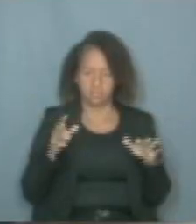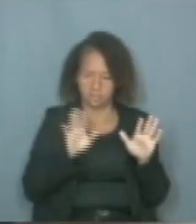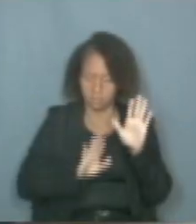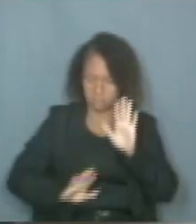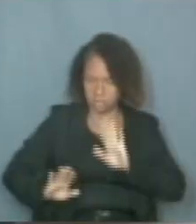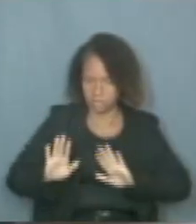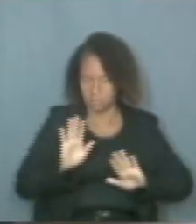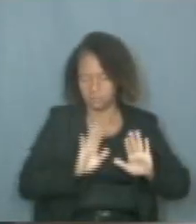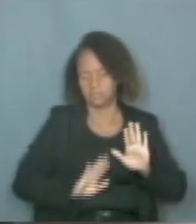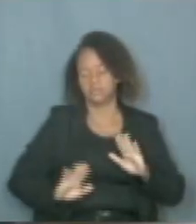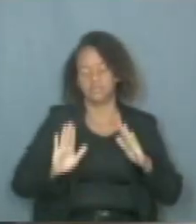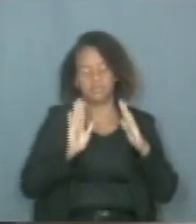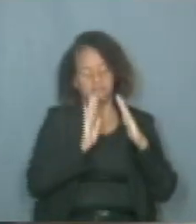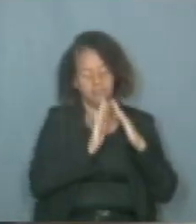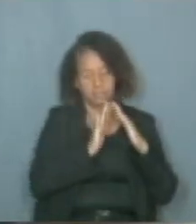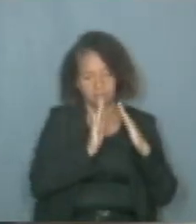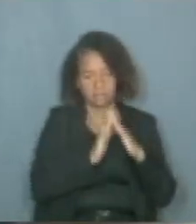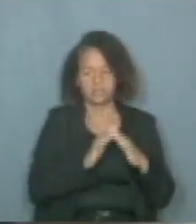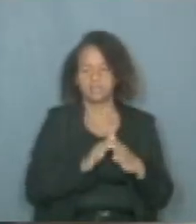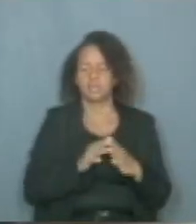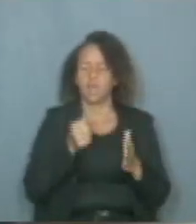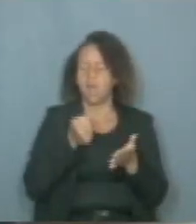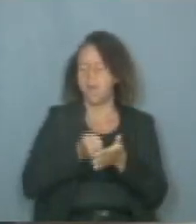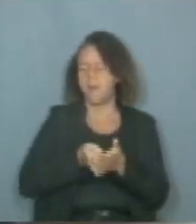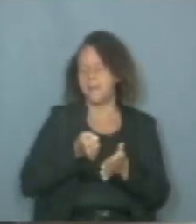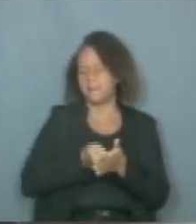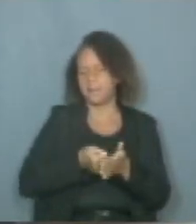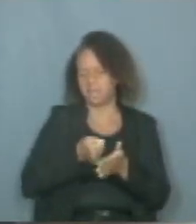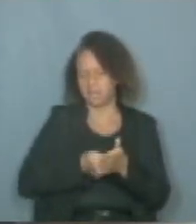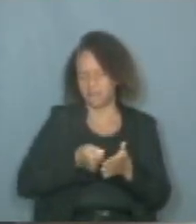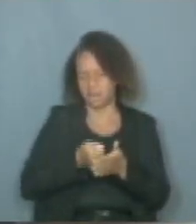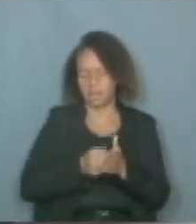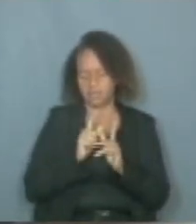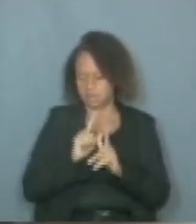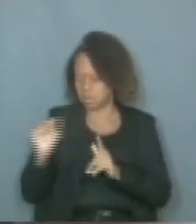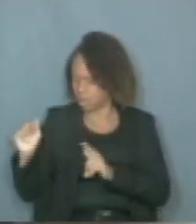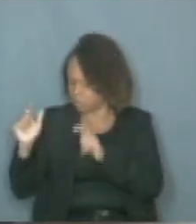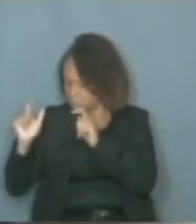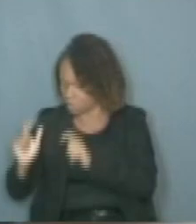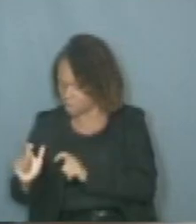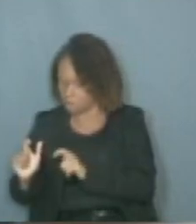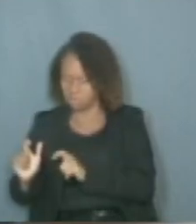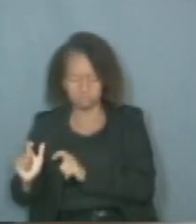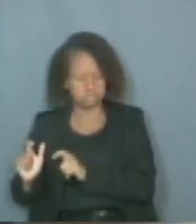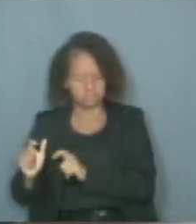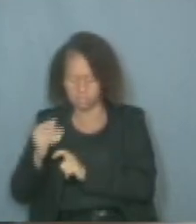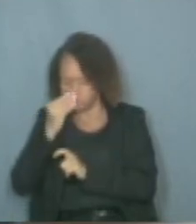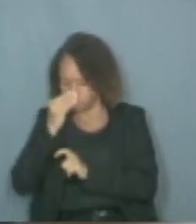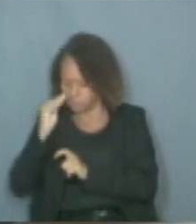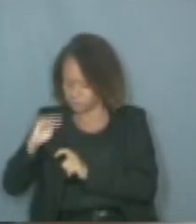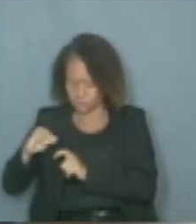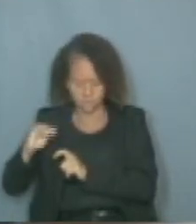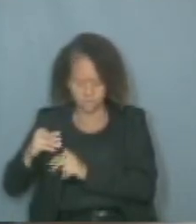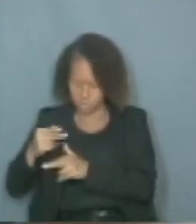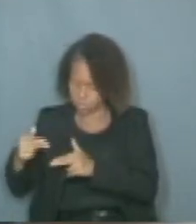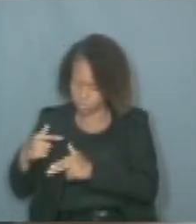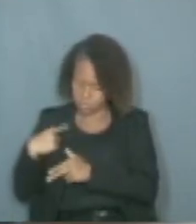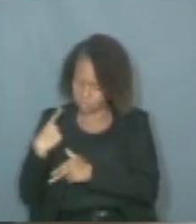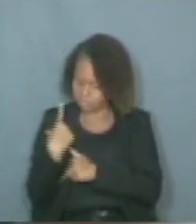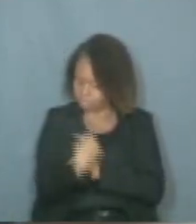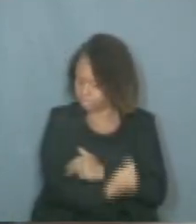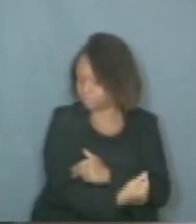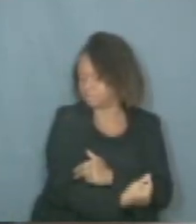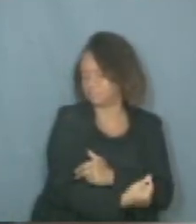zeladoria urbana e sejam obrigadas a sair do local, abandonando seus